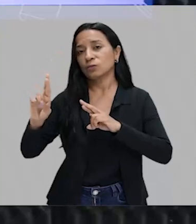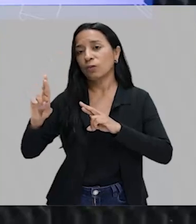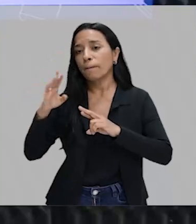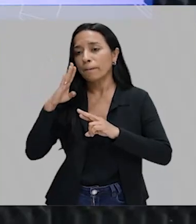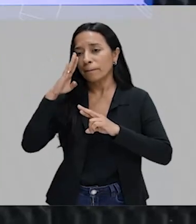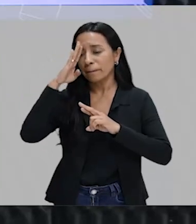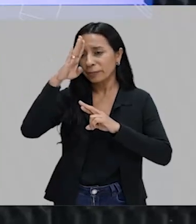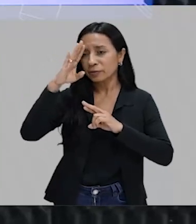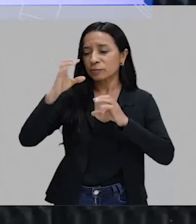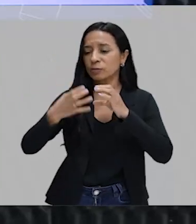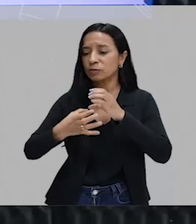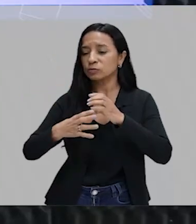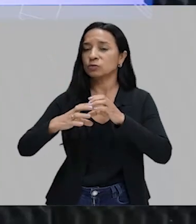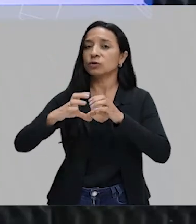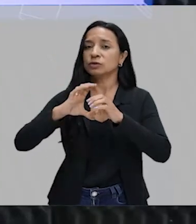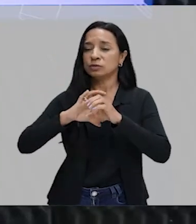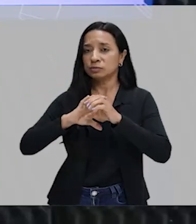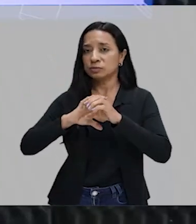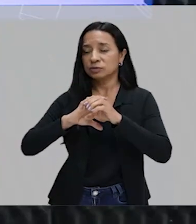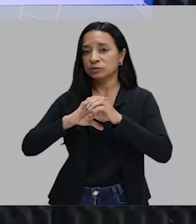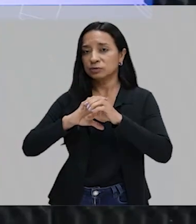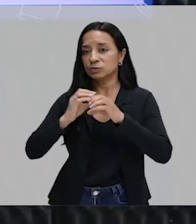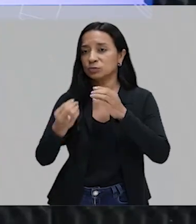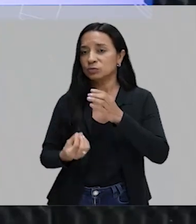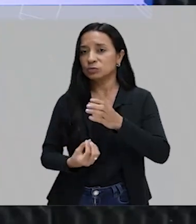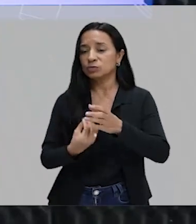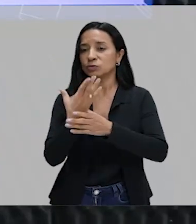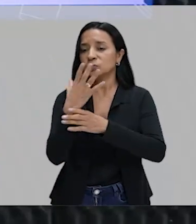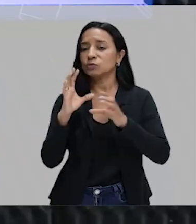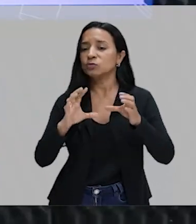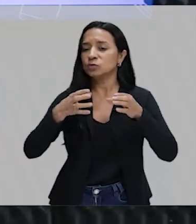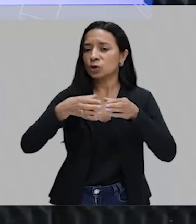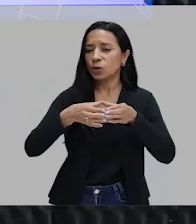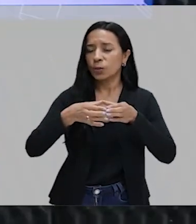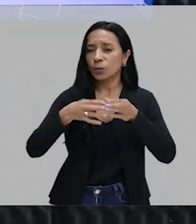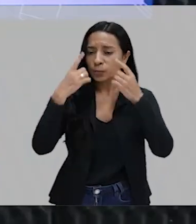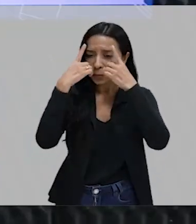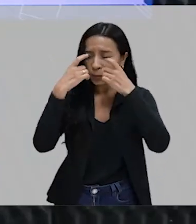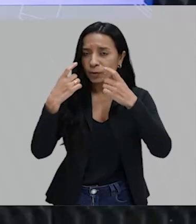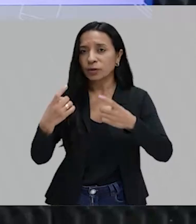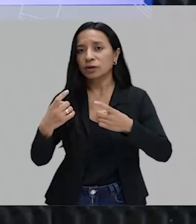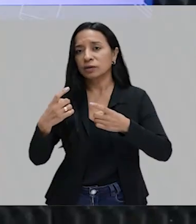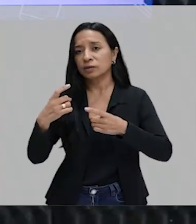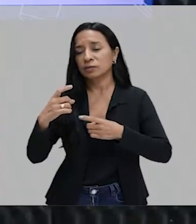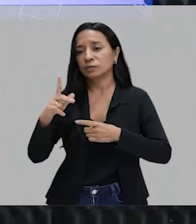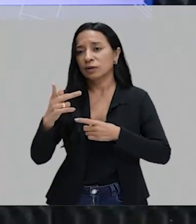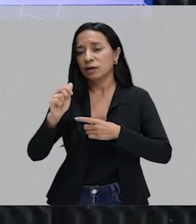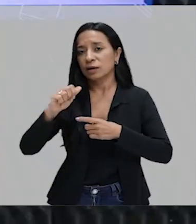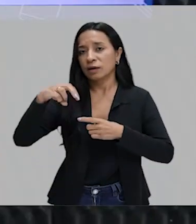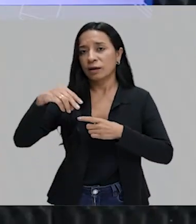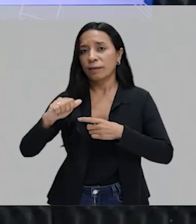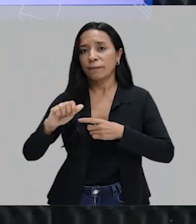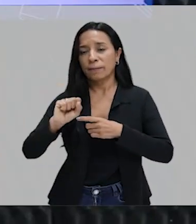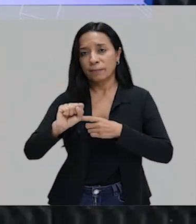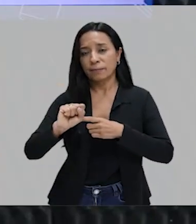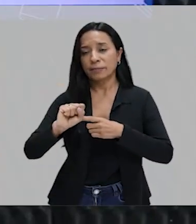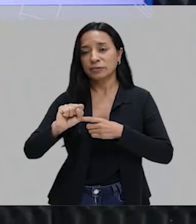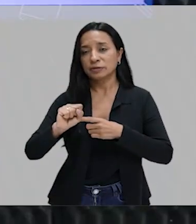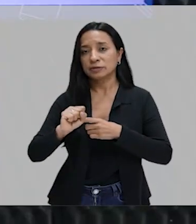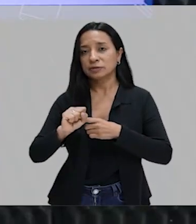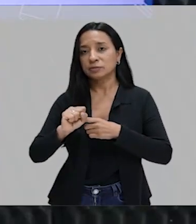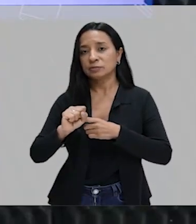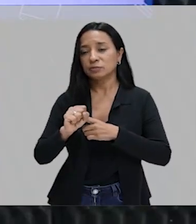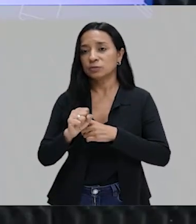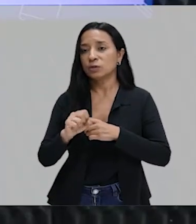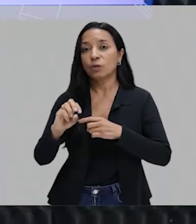Médio, né, com o surgimento de grupos como Hamas, ou mesmo no Afeganistão, com a questão